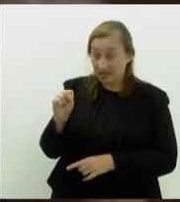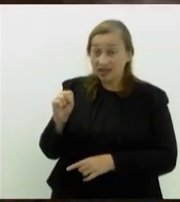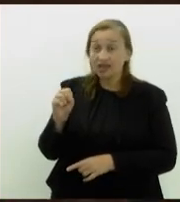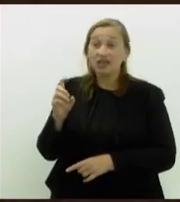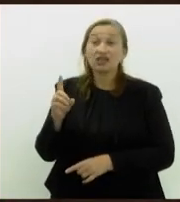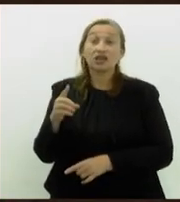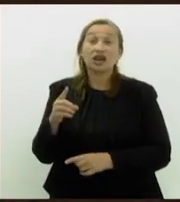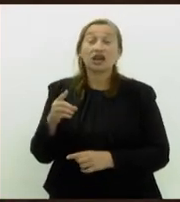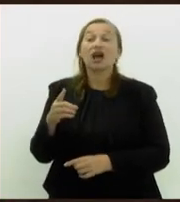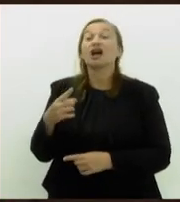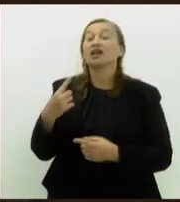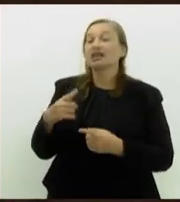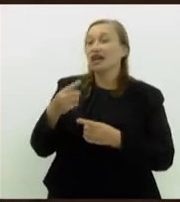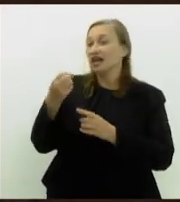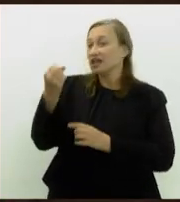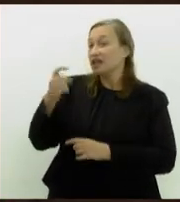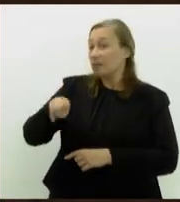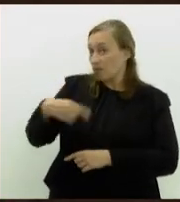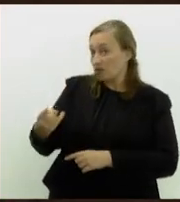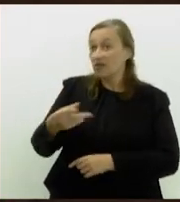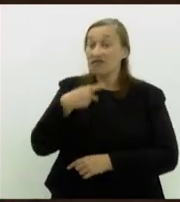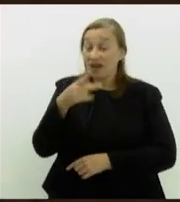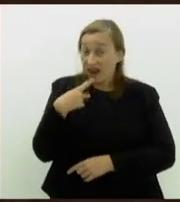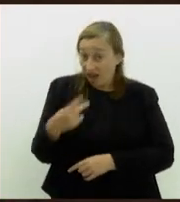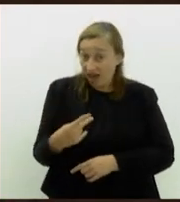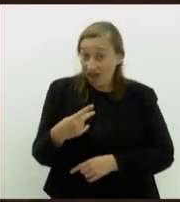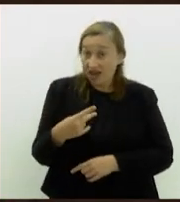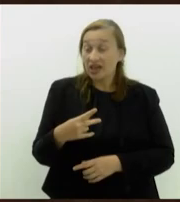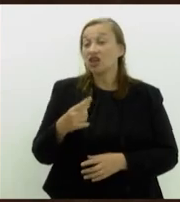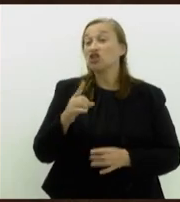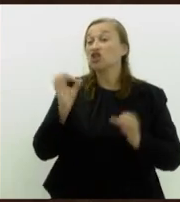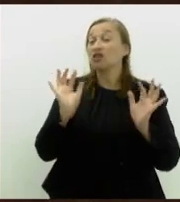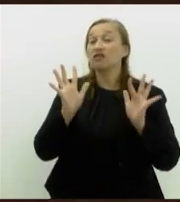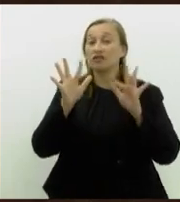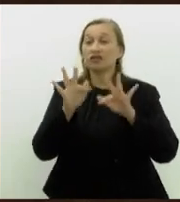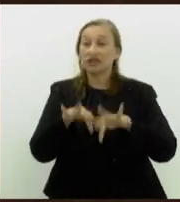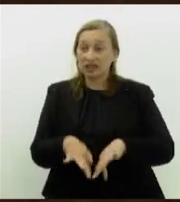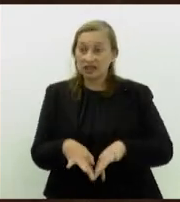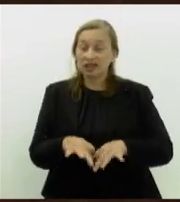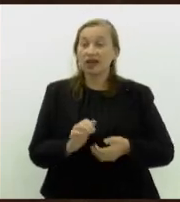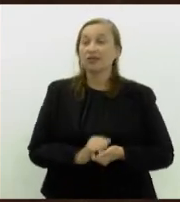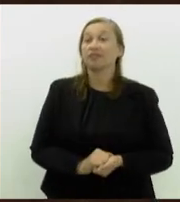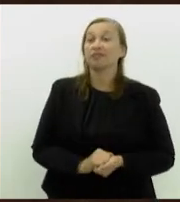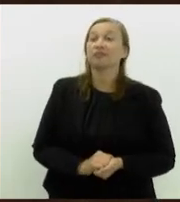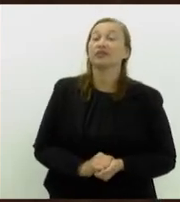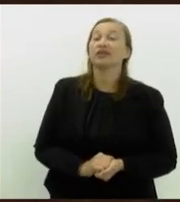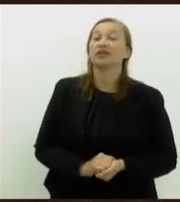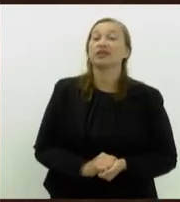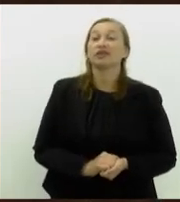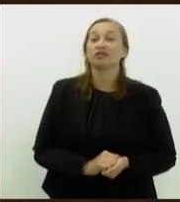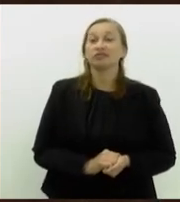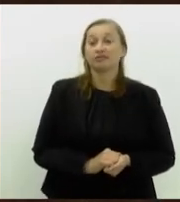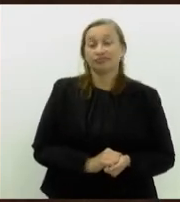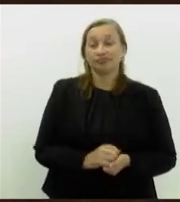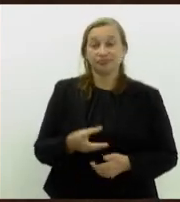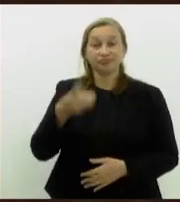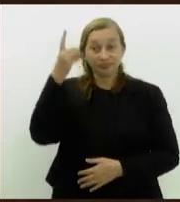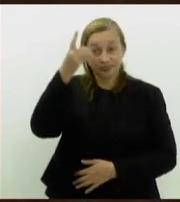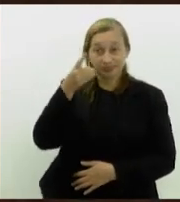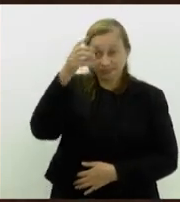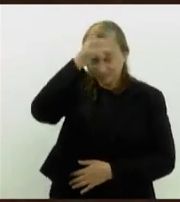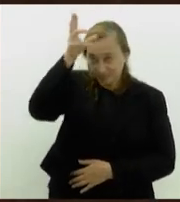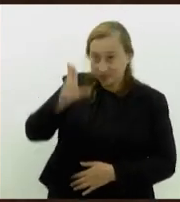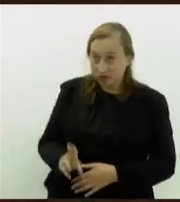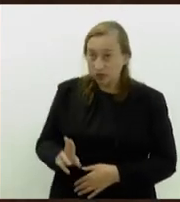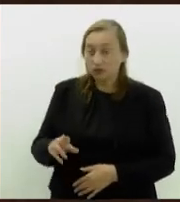estão inscritas para falar a seguir. Então, vou só concluir dizendo o seguinte. Além disso, deputada tia Ju, a